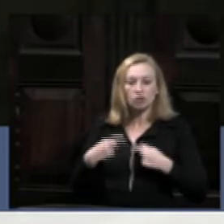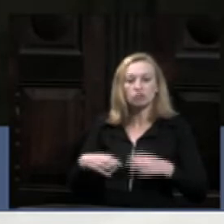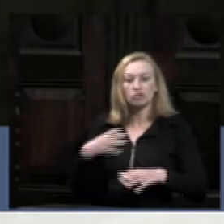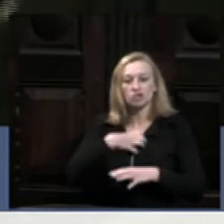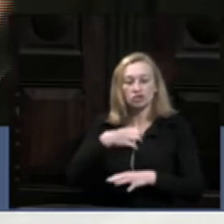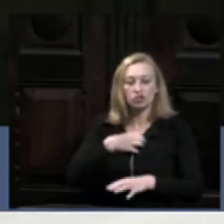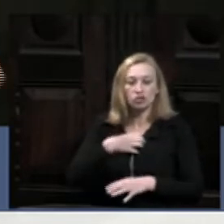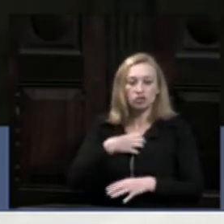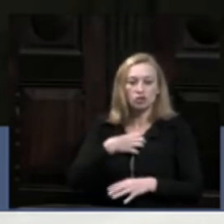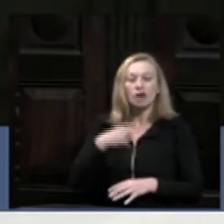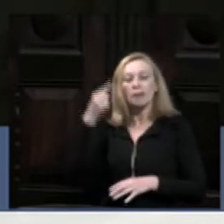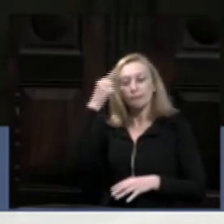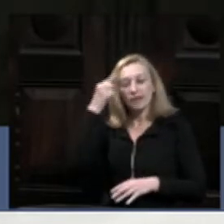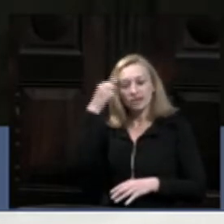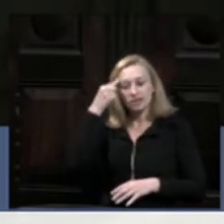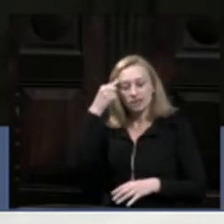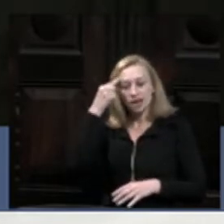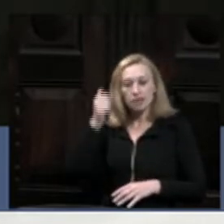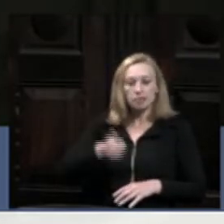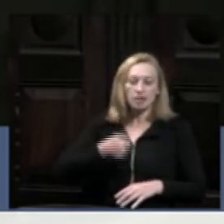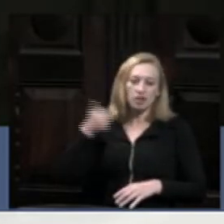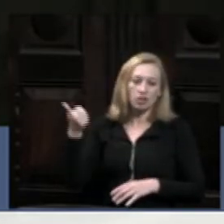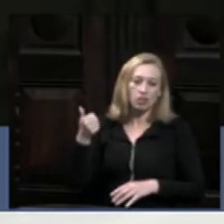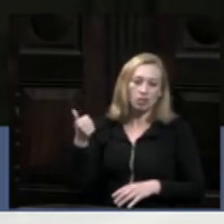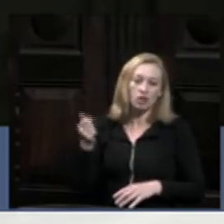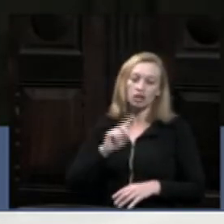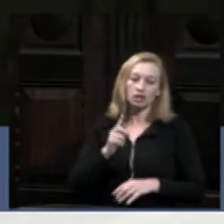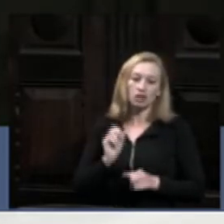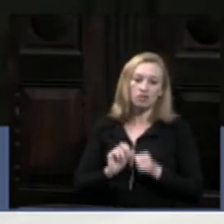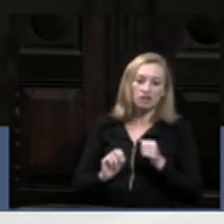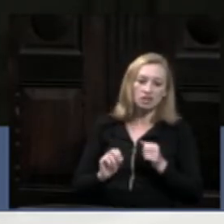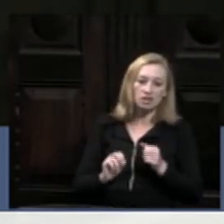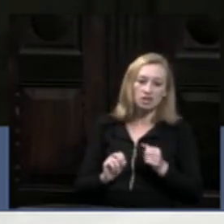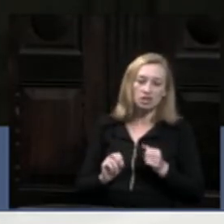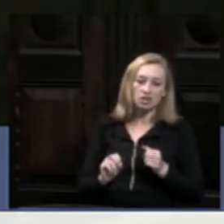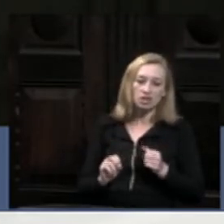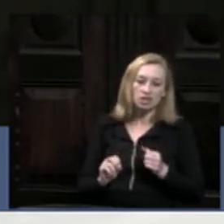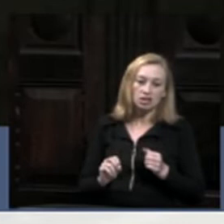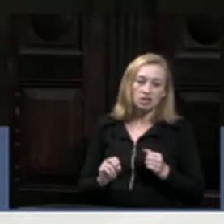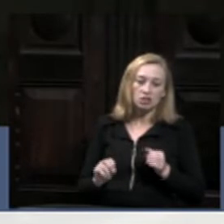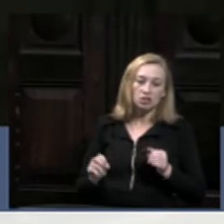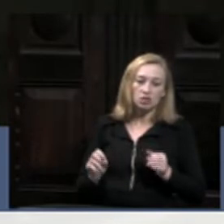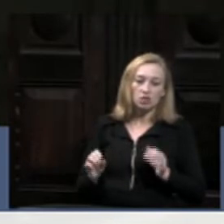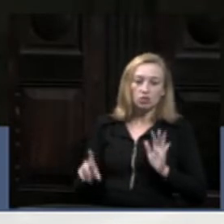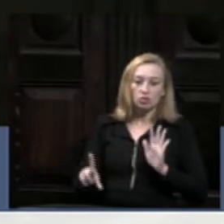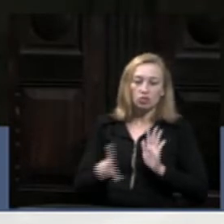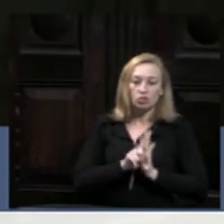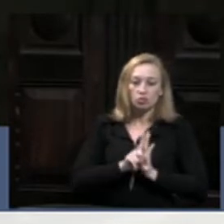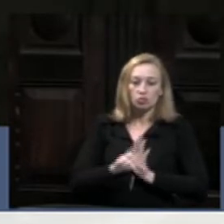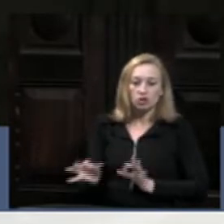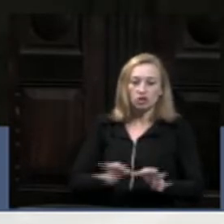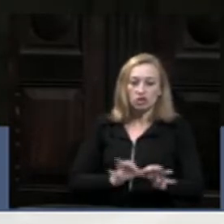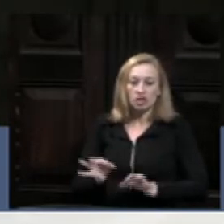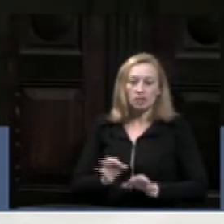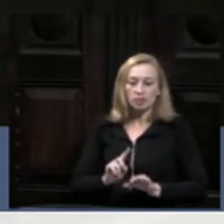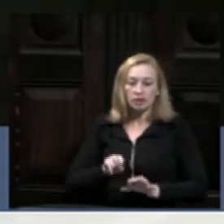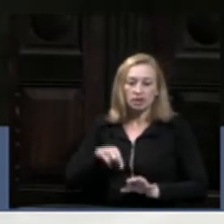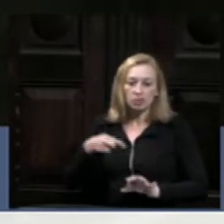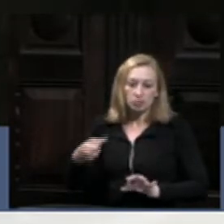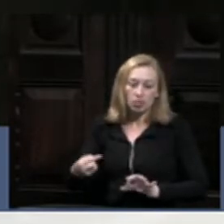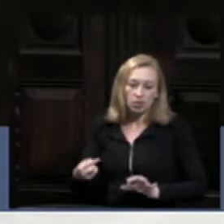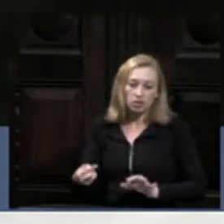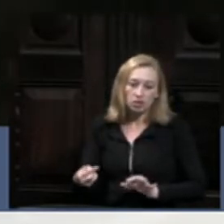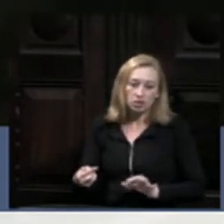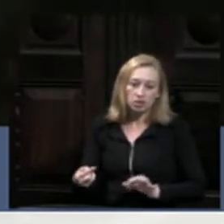sentido de pensar qual é esse formato e não fazer um projeto de lei que pode acabar nos levando para